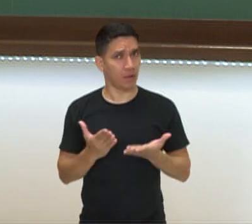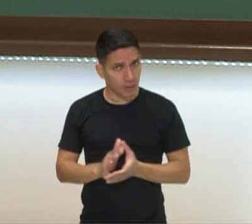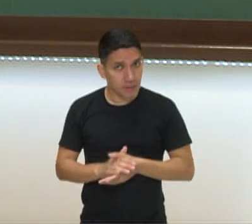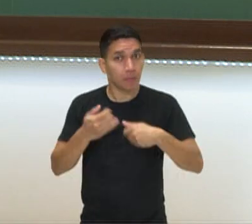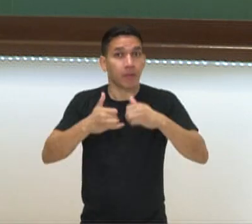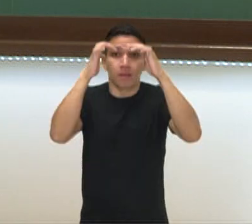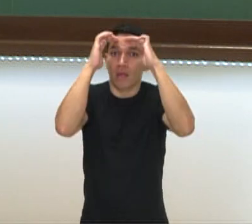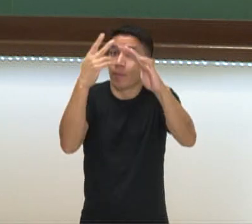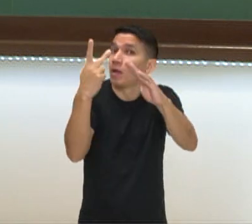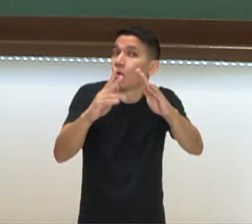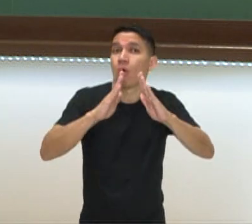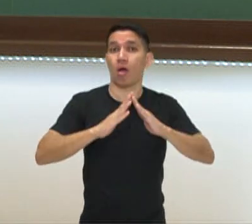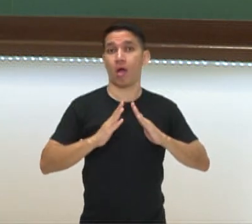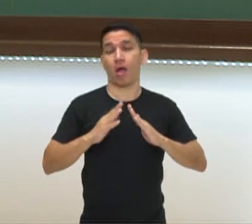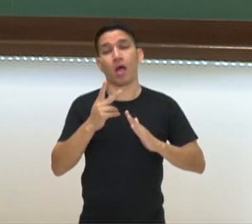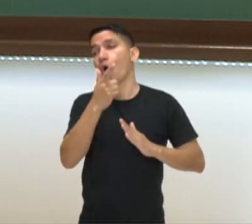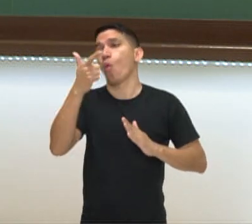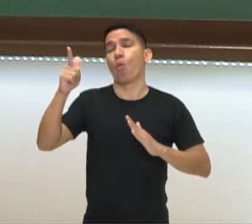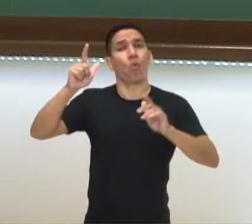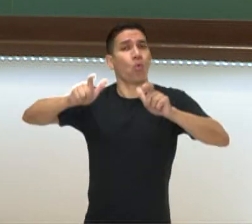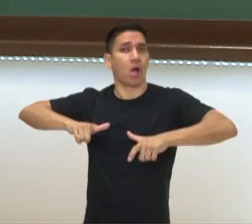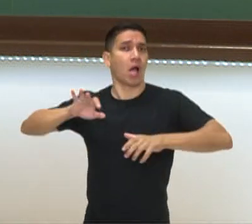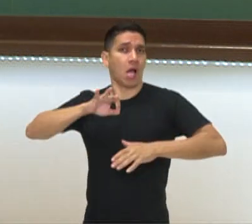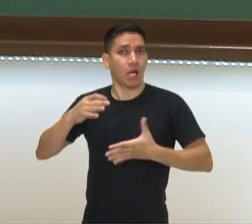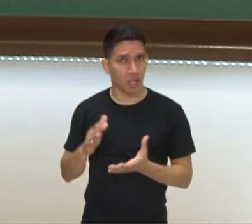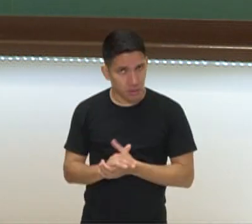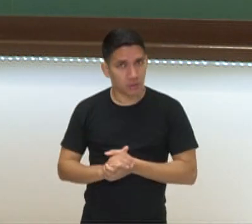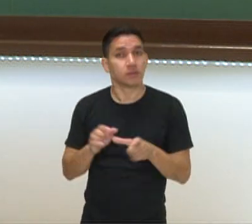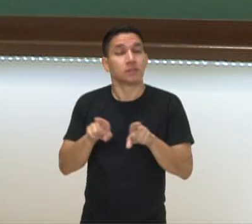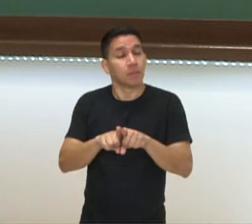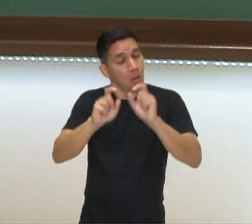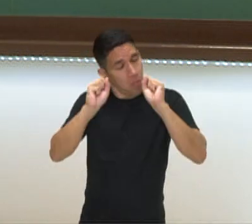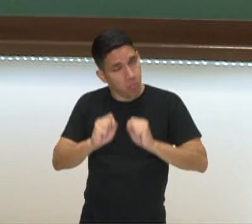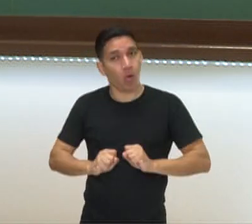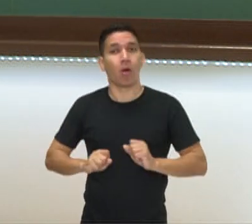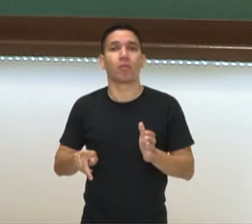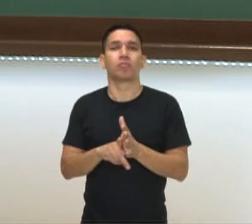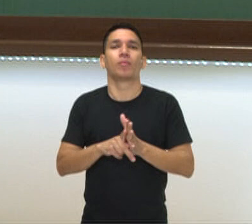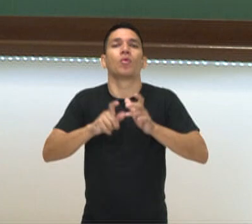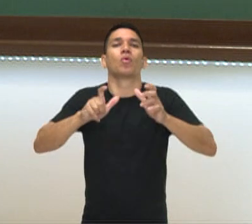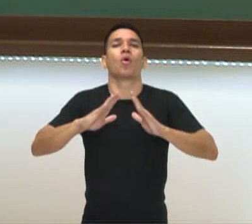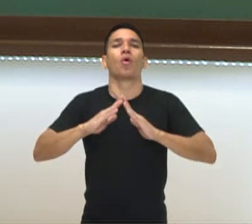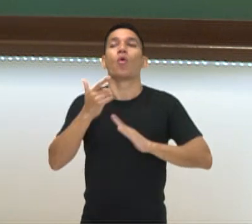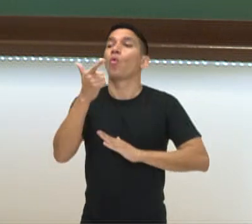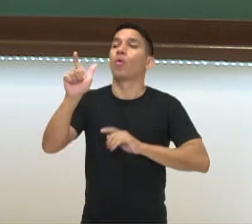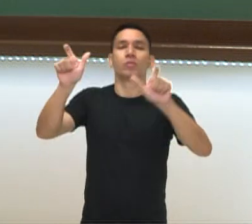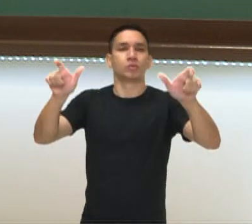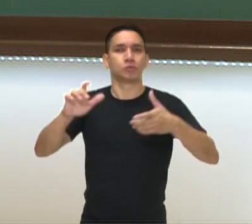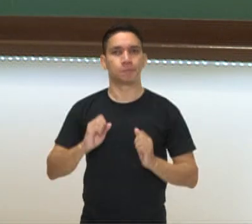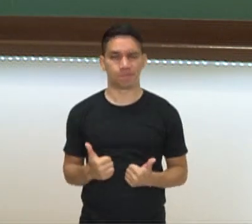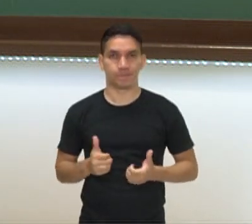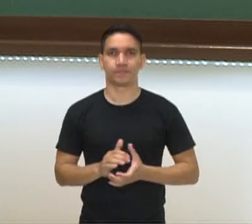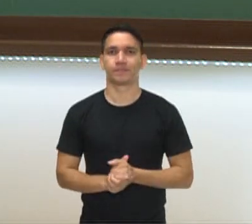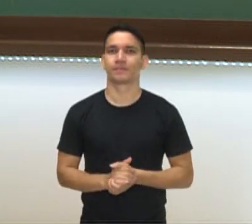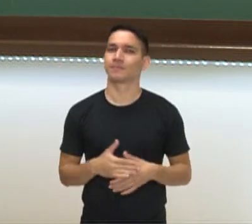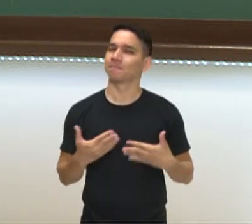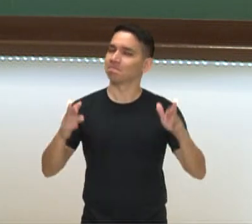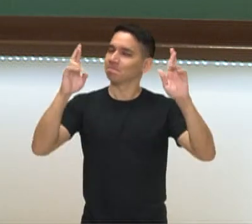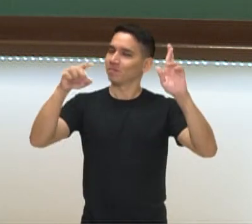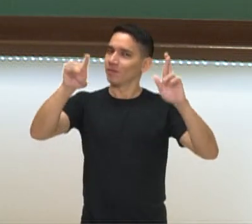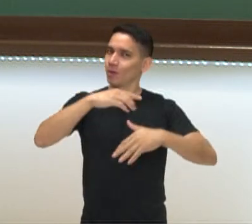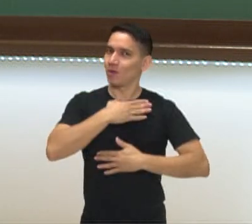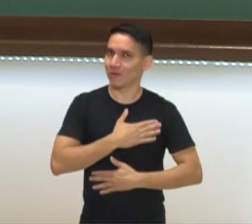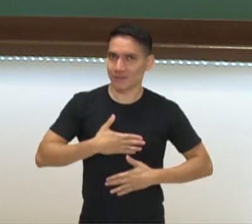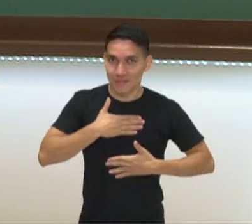que respeitar a casa do outro. Lugar sagrado também pode ser considerado a casa do outro. Bem, espero que vocês